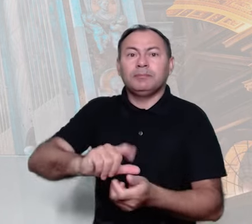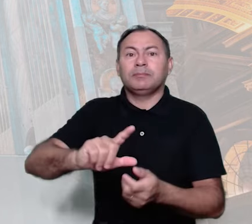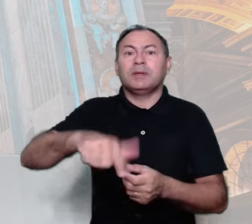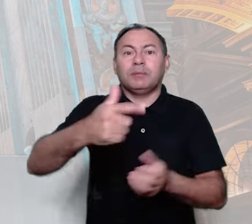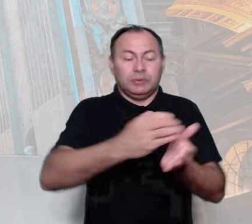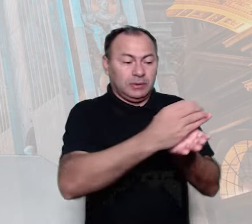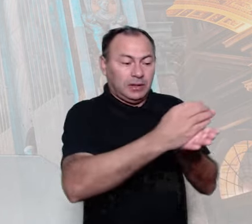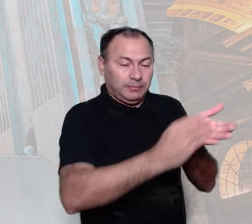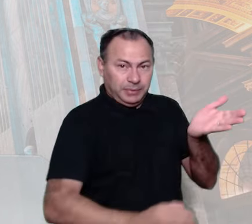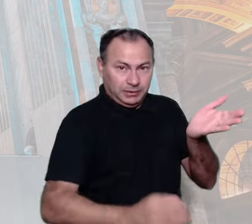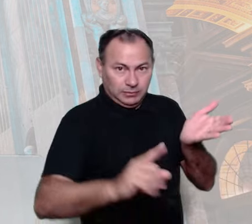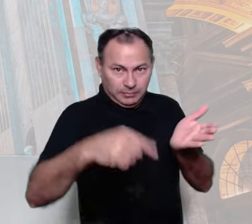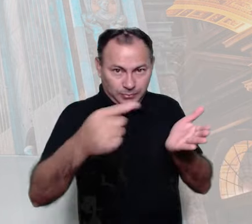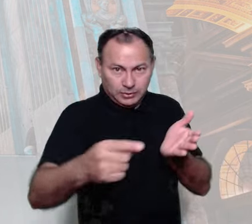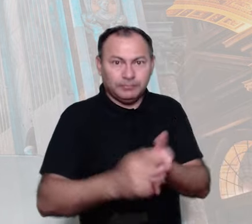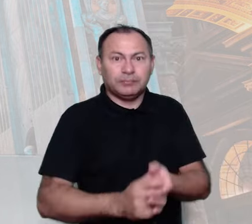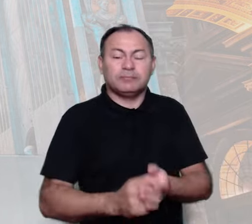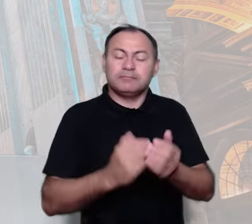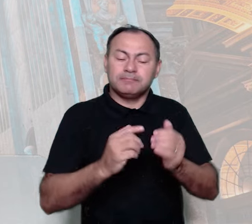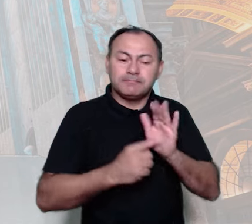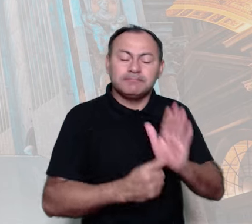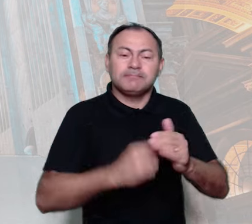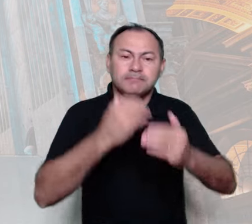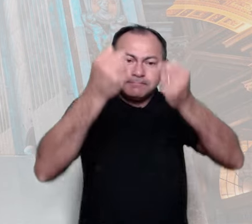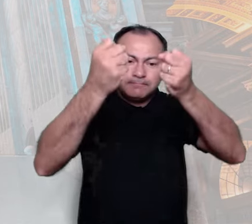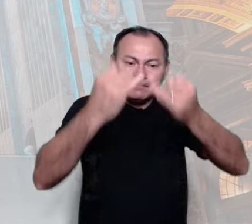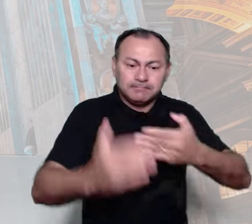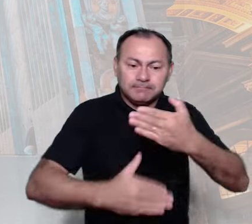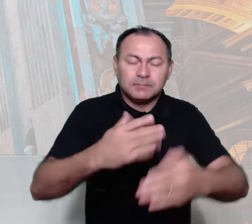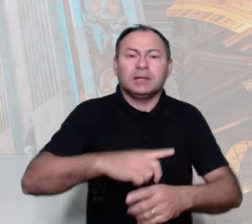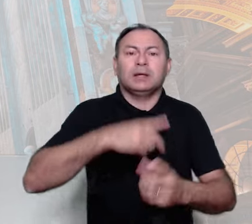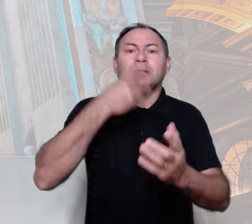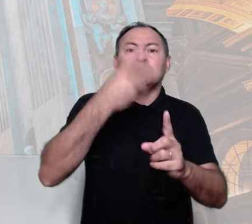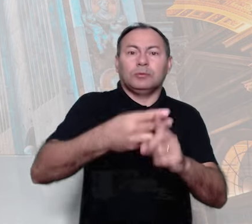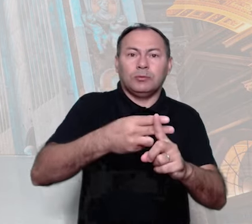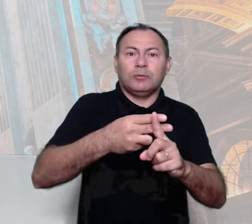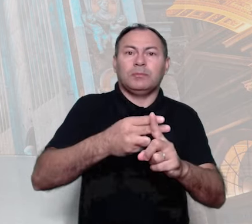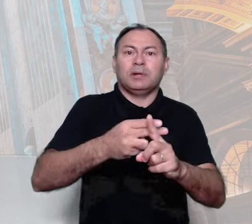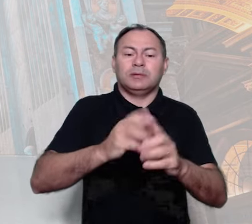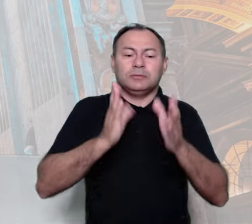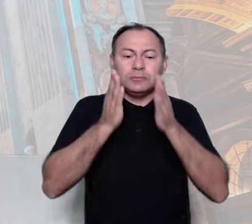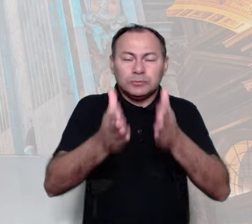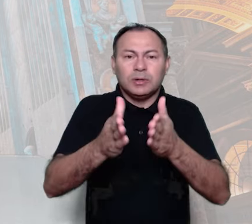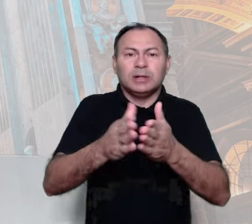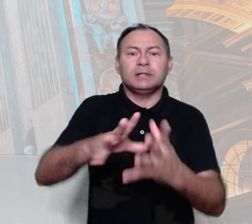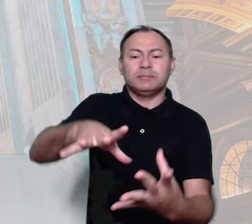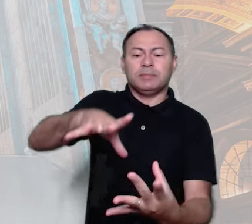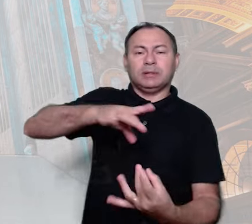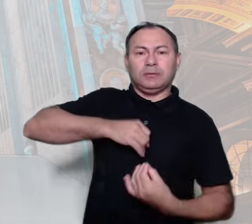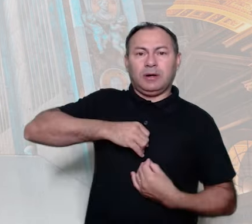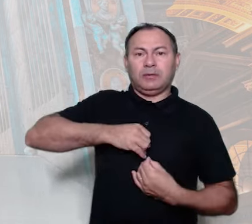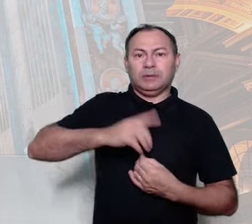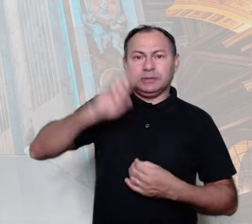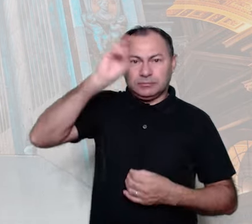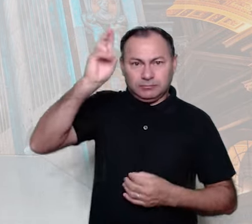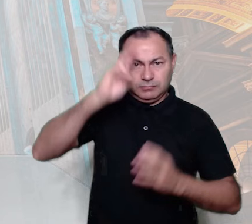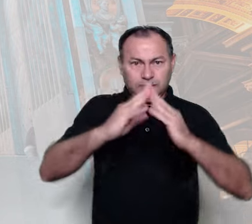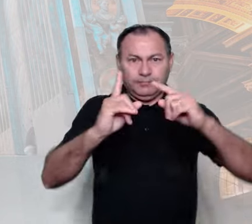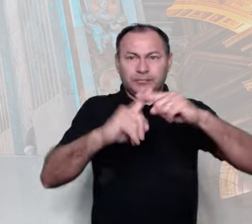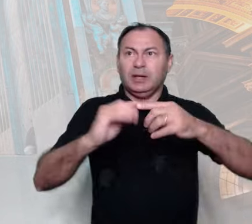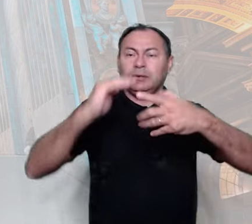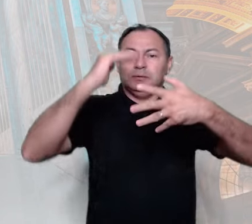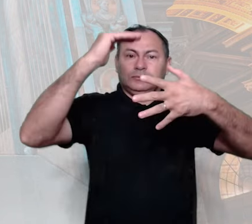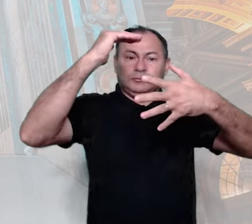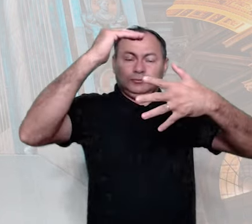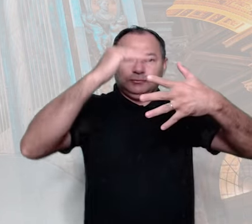mundo. Depois, os capítulos que vêm a seguir são o desdobramento dessa dupla dimensão espiritual e histórica da Igreja.